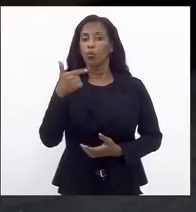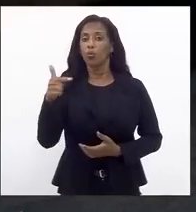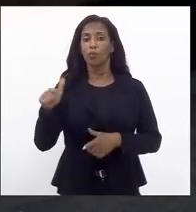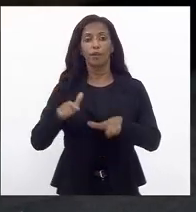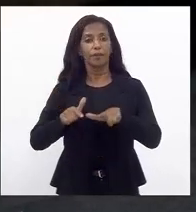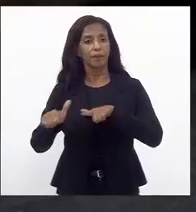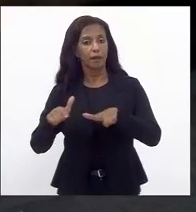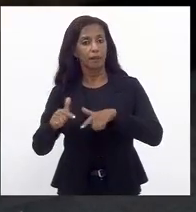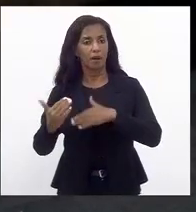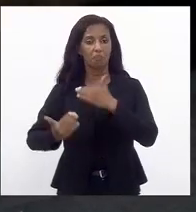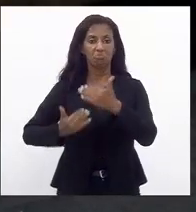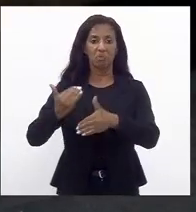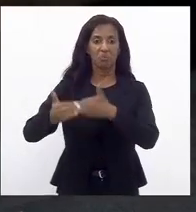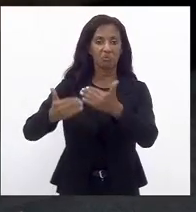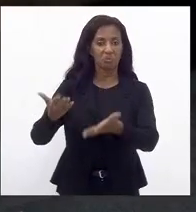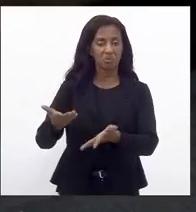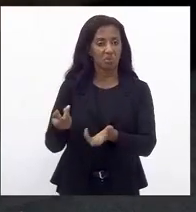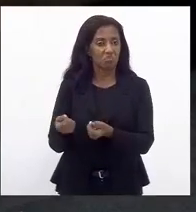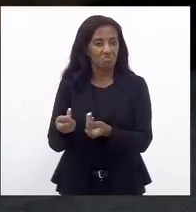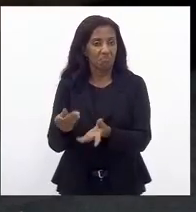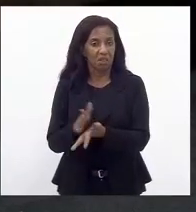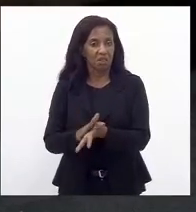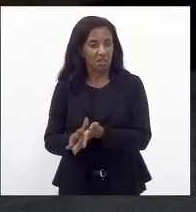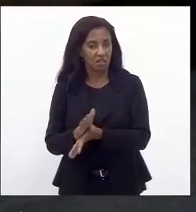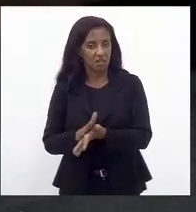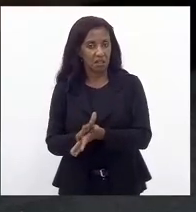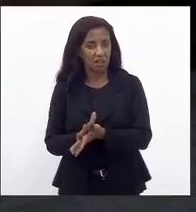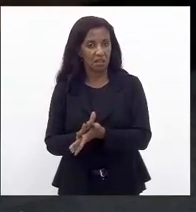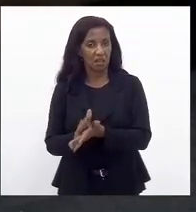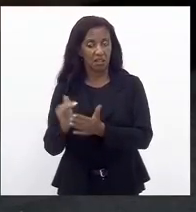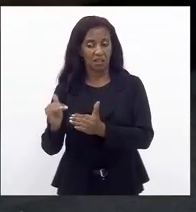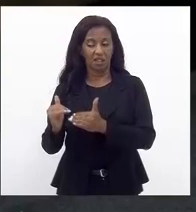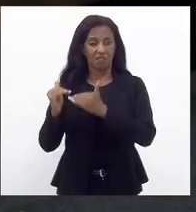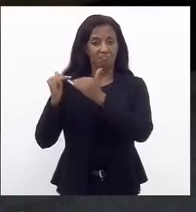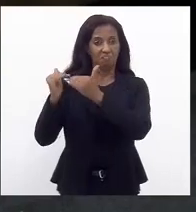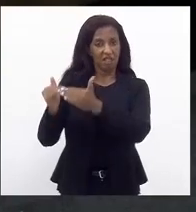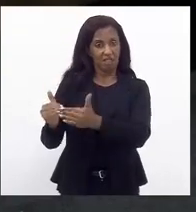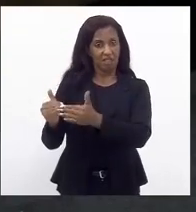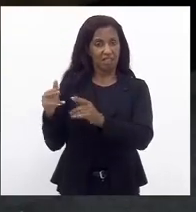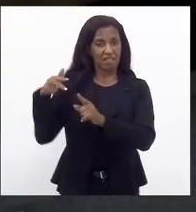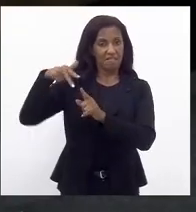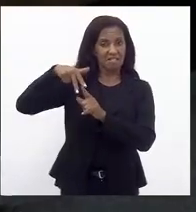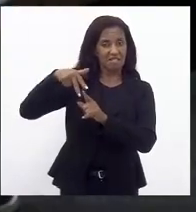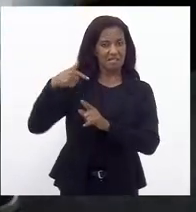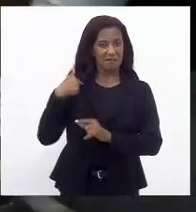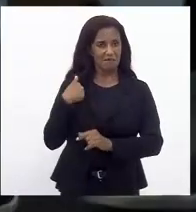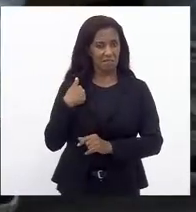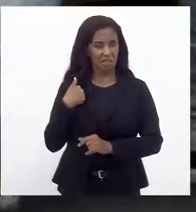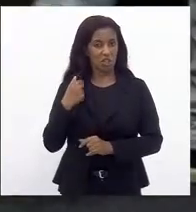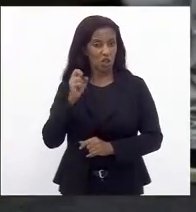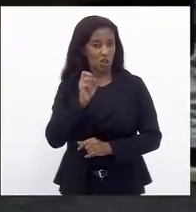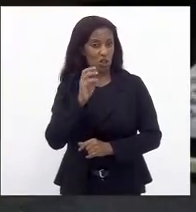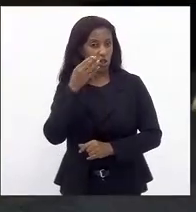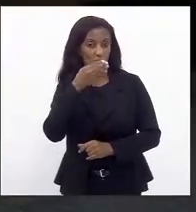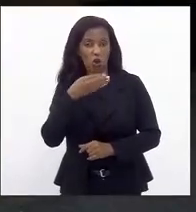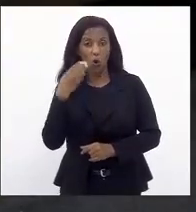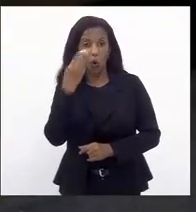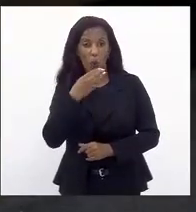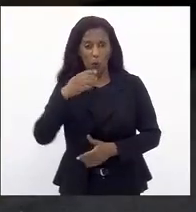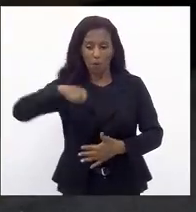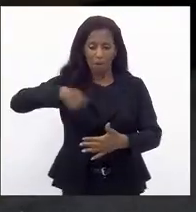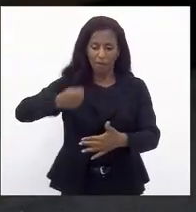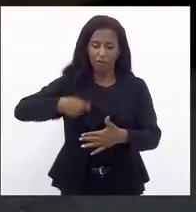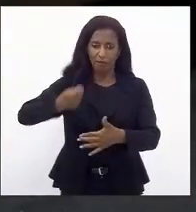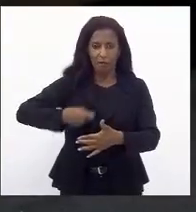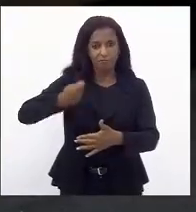trabalho não tem evolução não tem nada e querem crescer as minhas custas só que eu sou igual massa de bolo pode bater